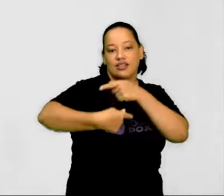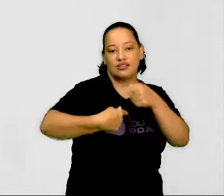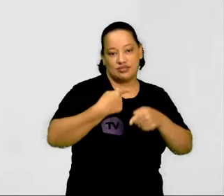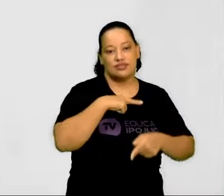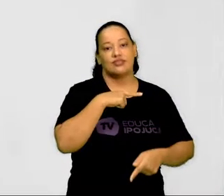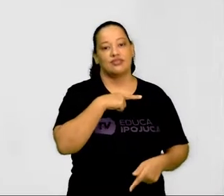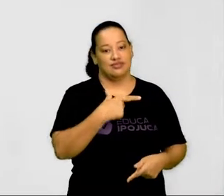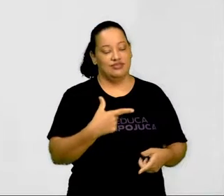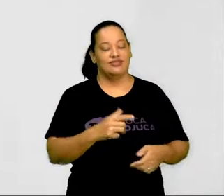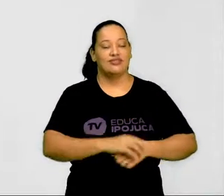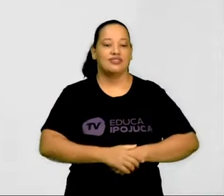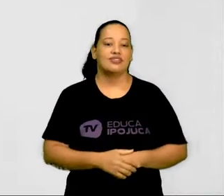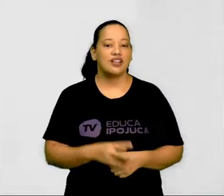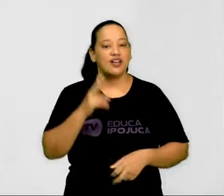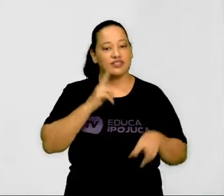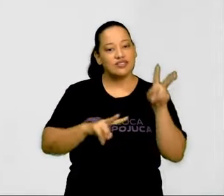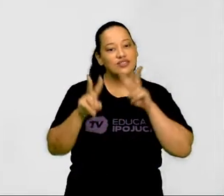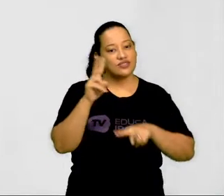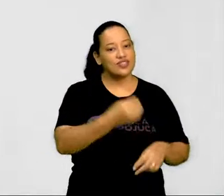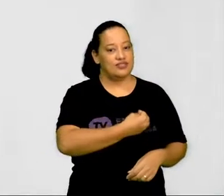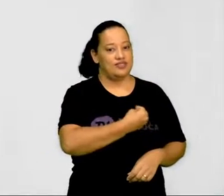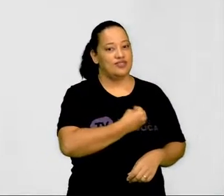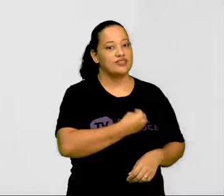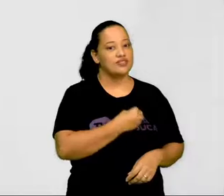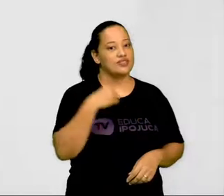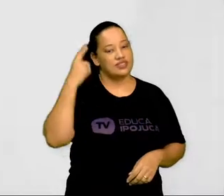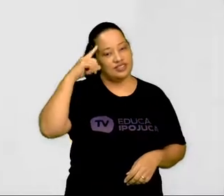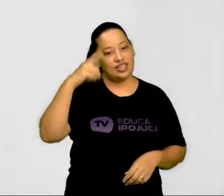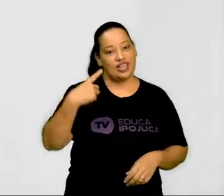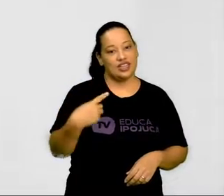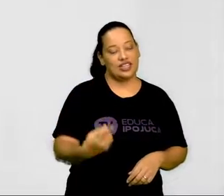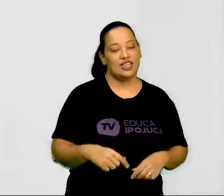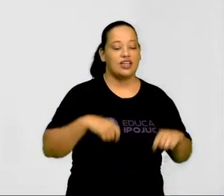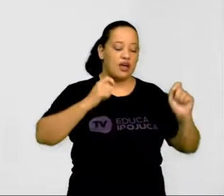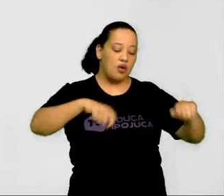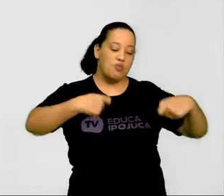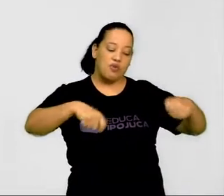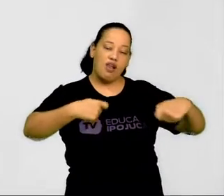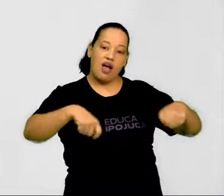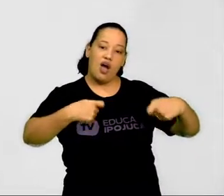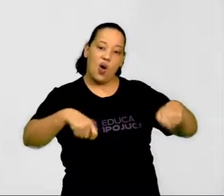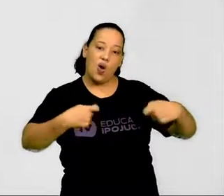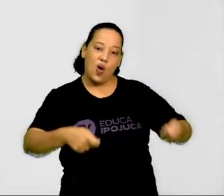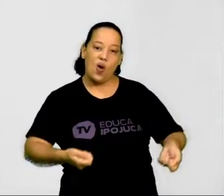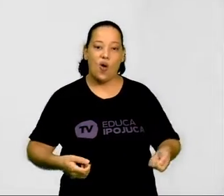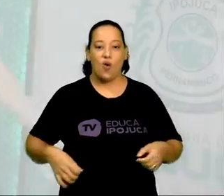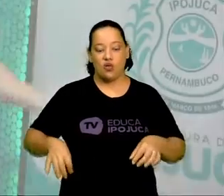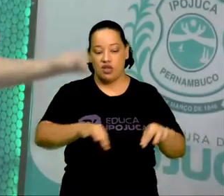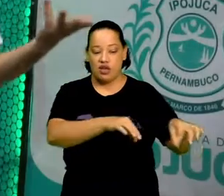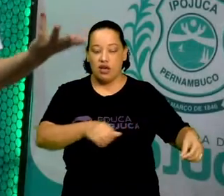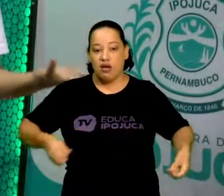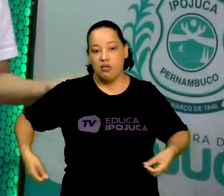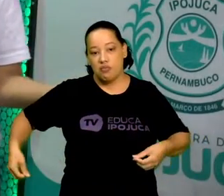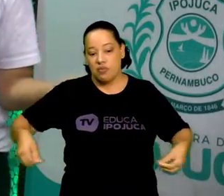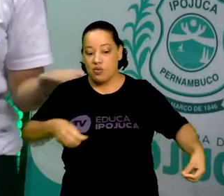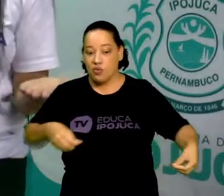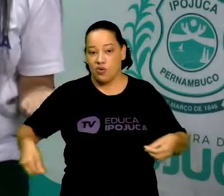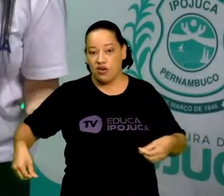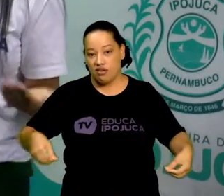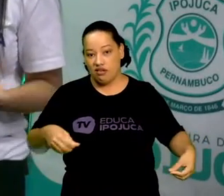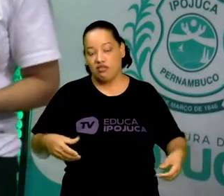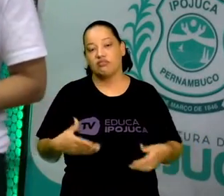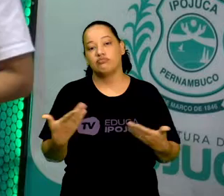observa aí coisas que a gente consegue ver nosso dia a dia né lá corda Jirau rodar o bambolê são